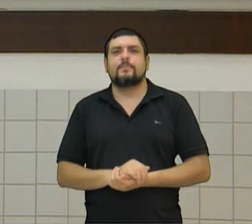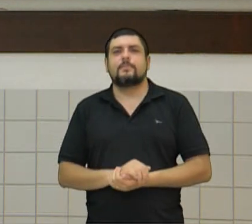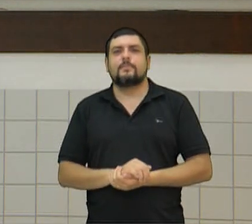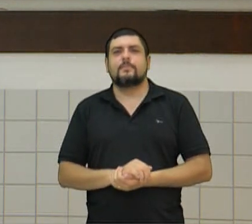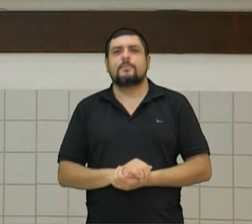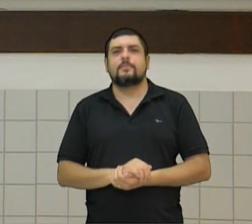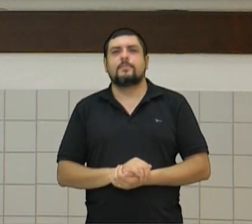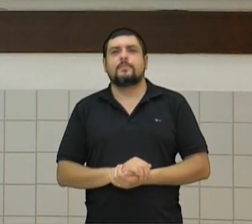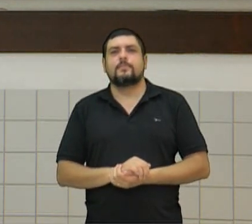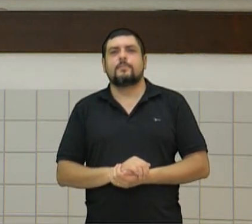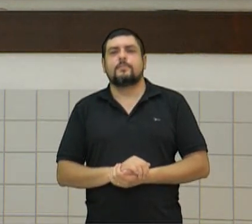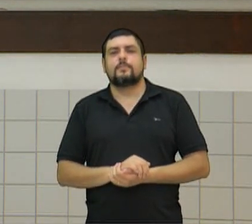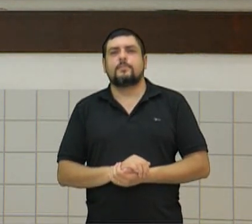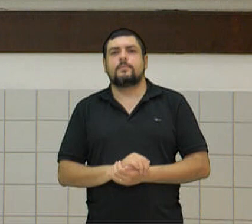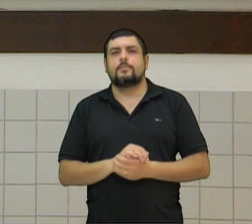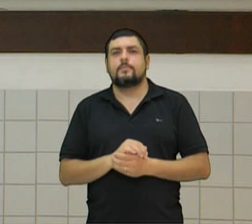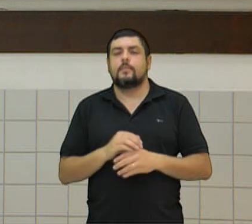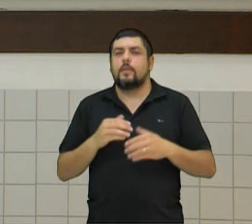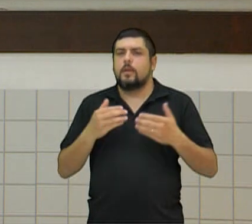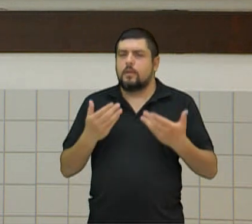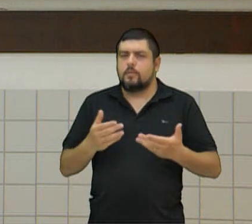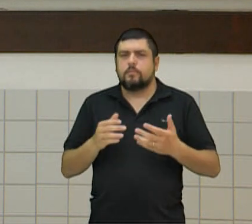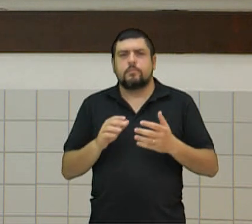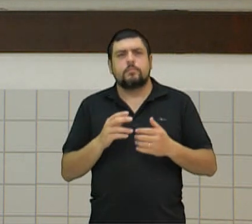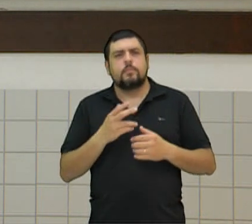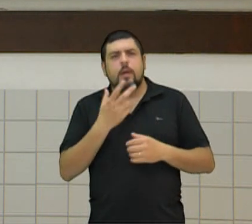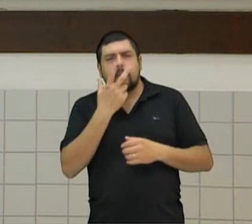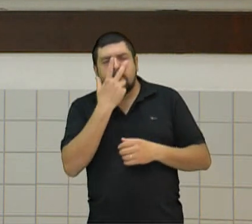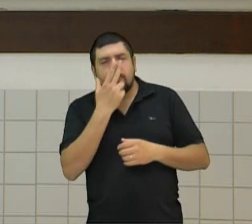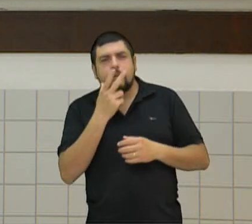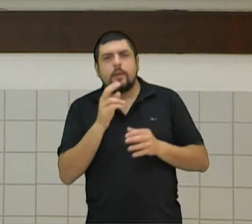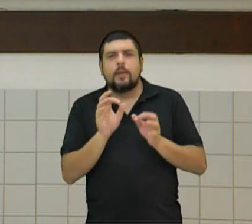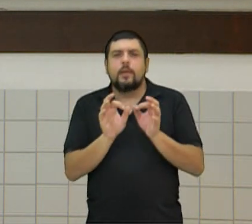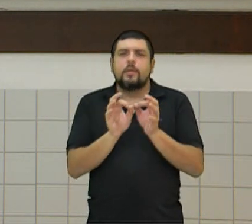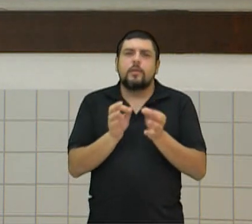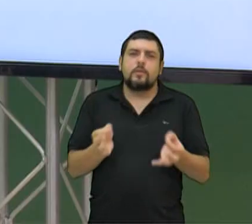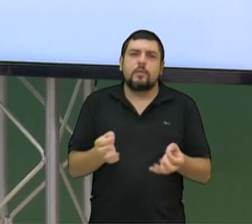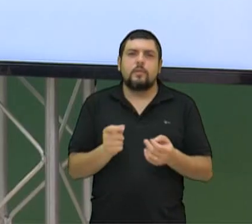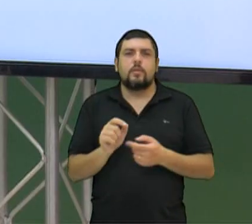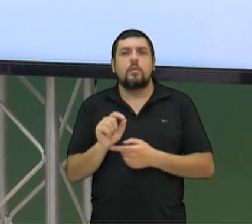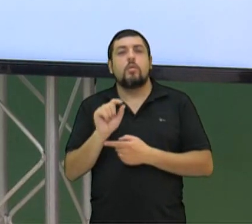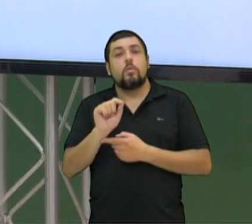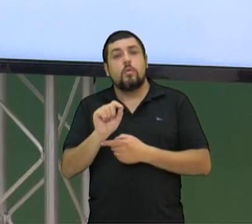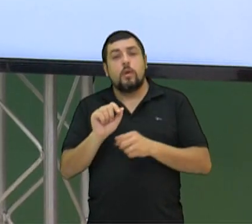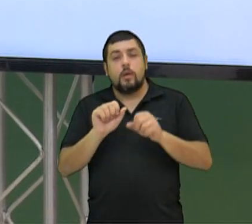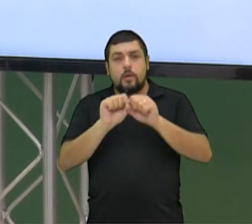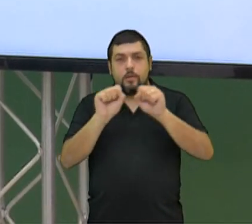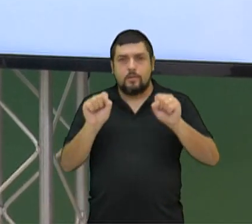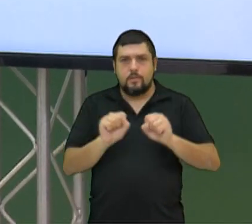A ideia é relativamente simples. A gente tem um chamado sistema de polias.